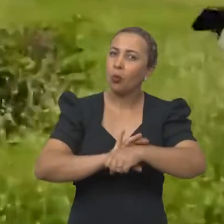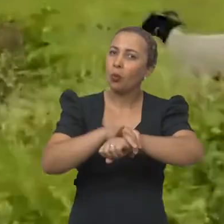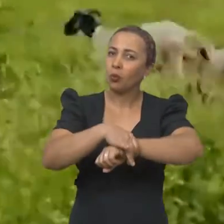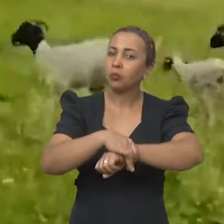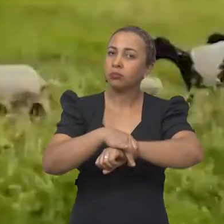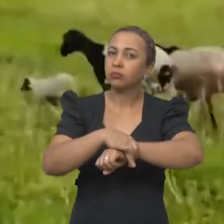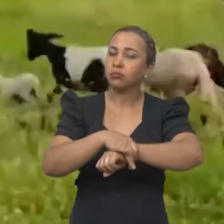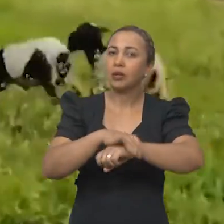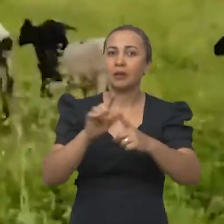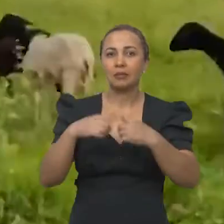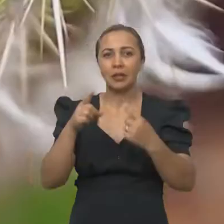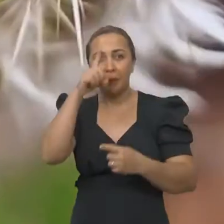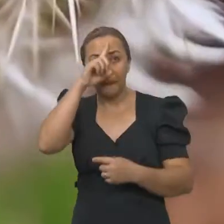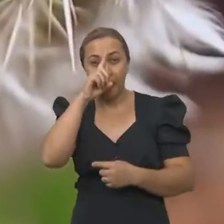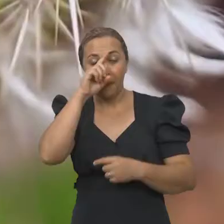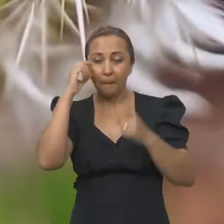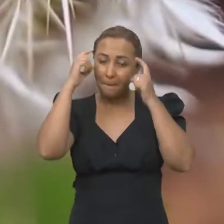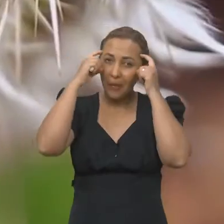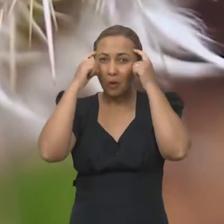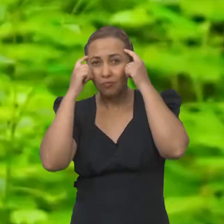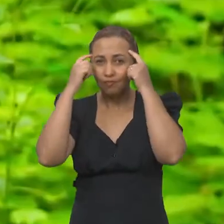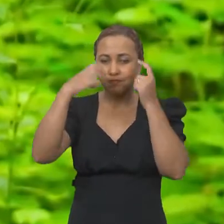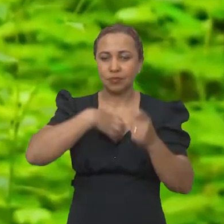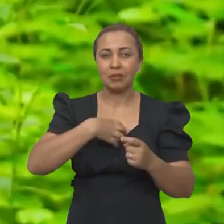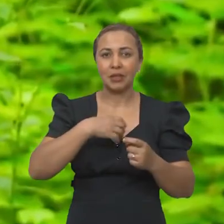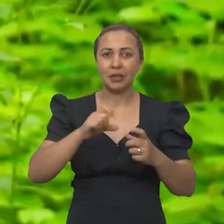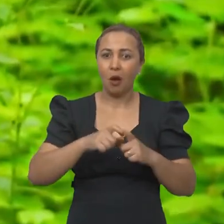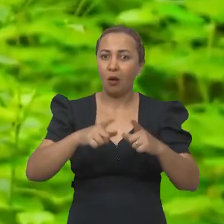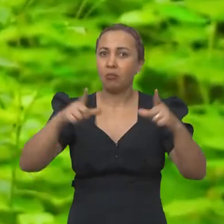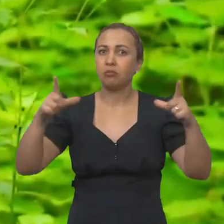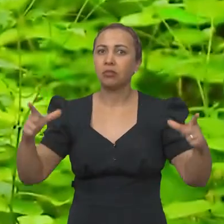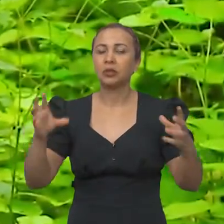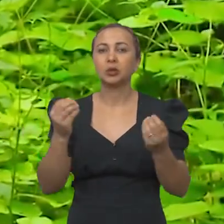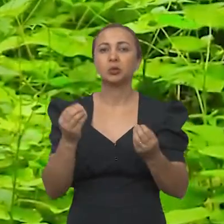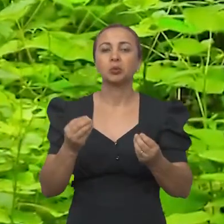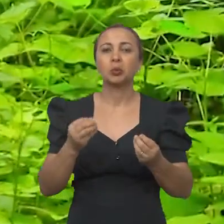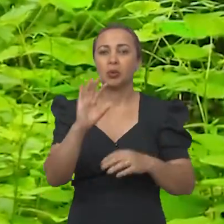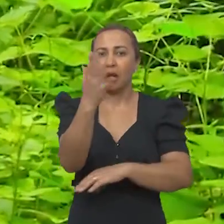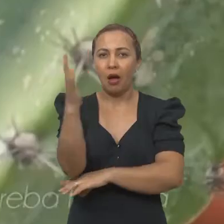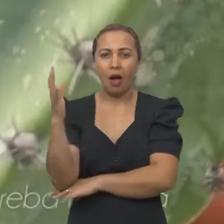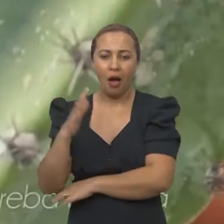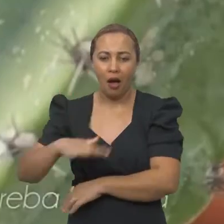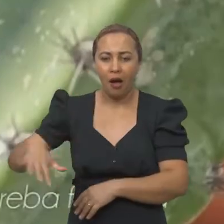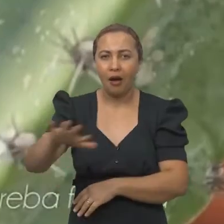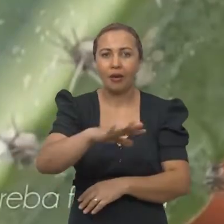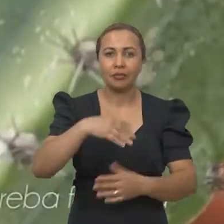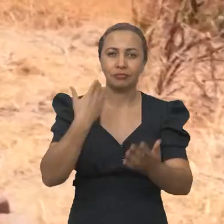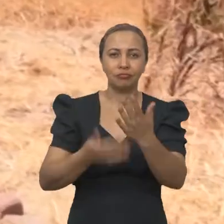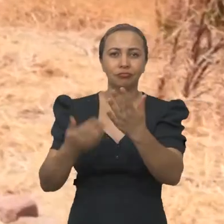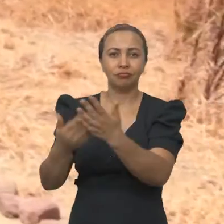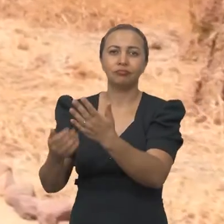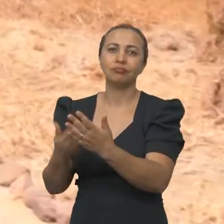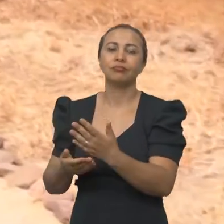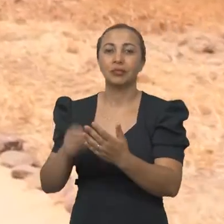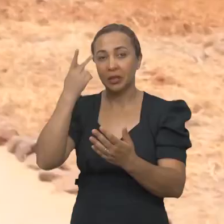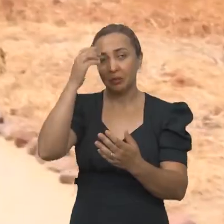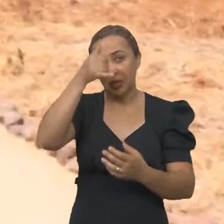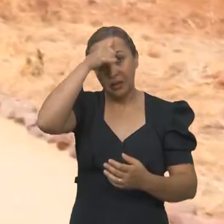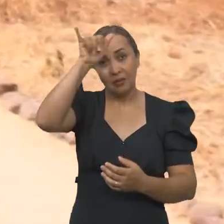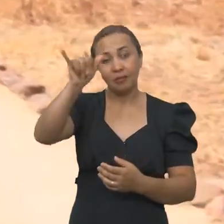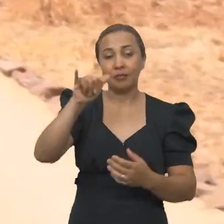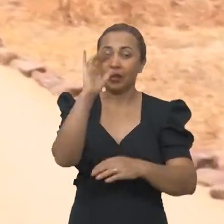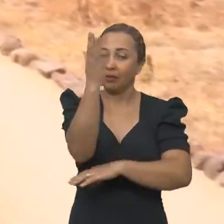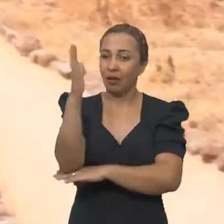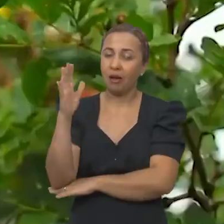as estatísticas são preocupantes. Na Bahia, tem aumentado significativamente a área desmatada. Para evitar o aumento